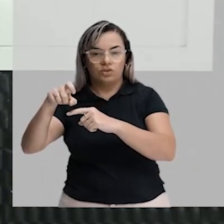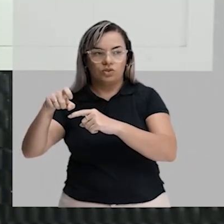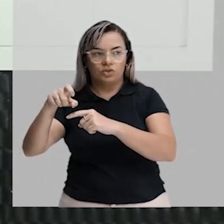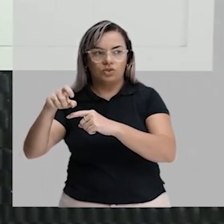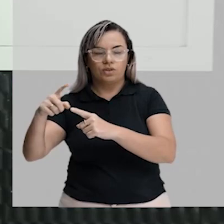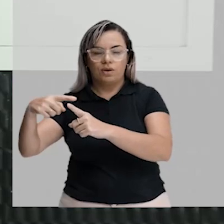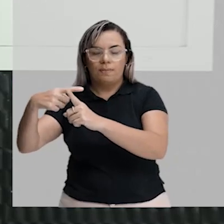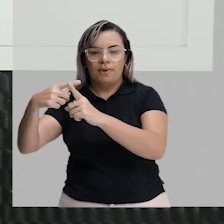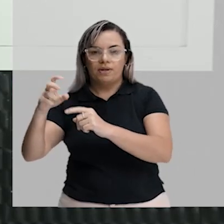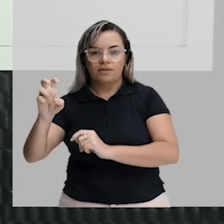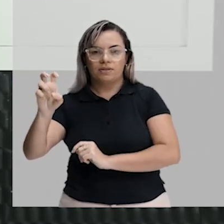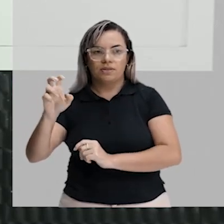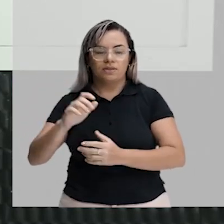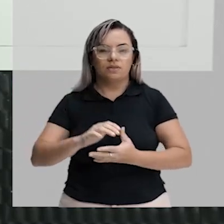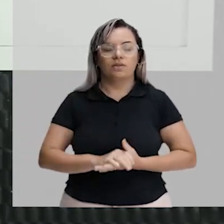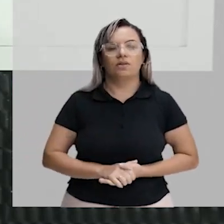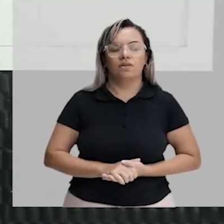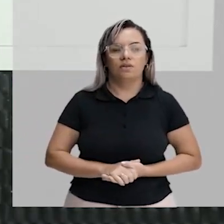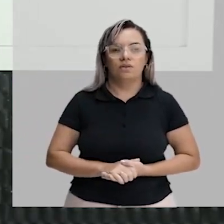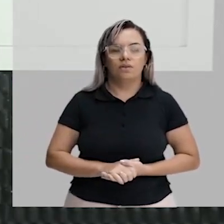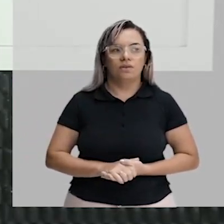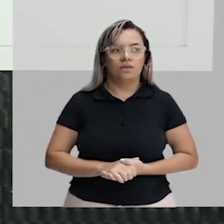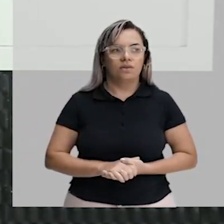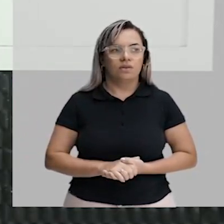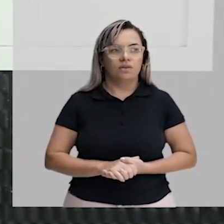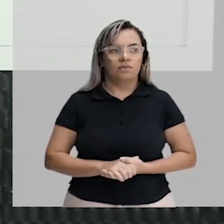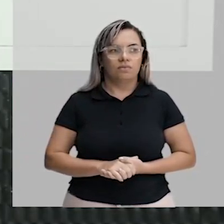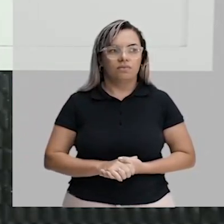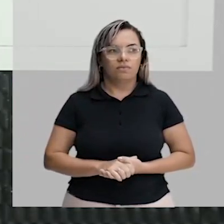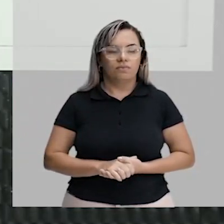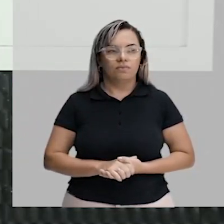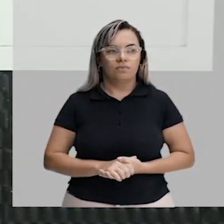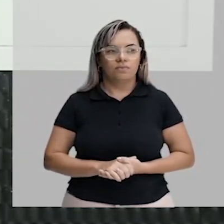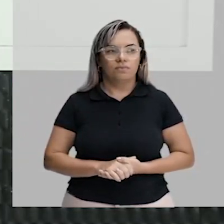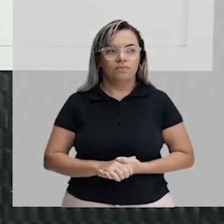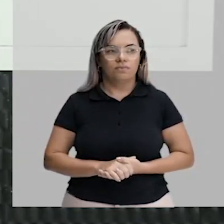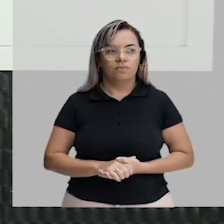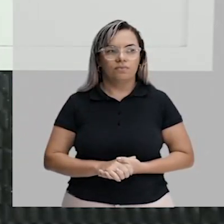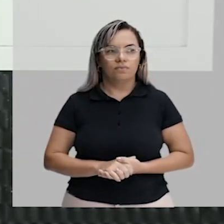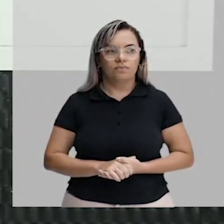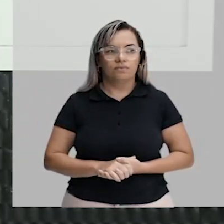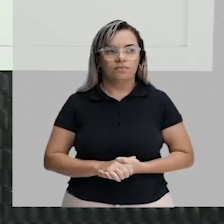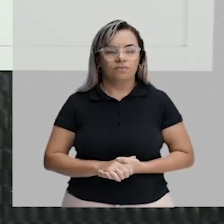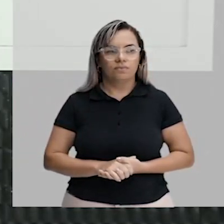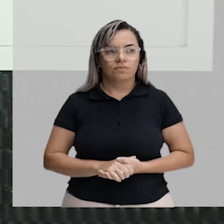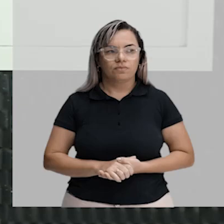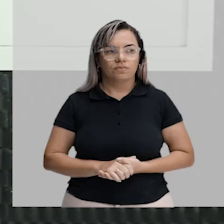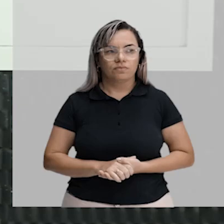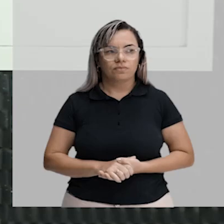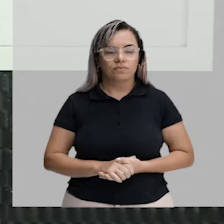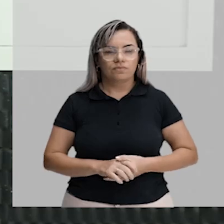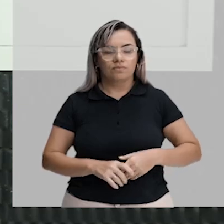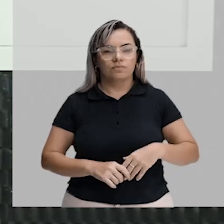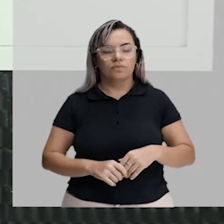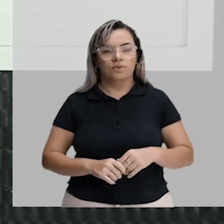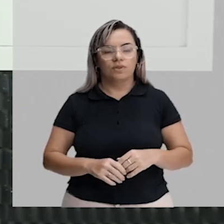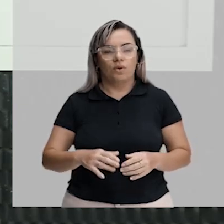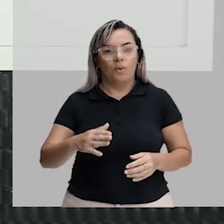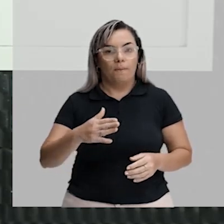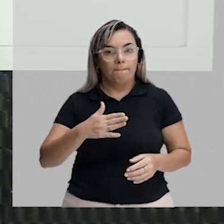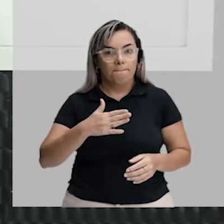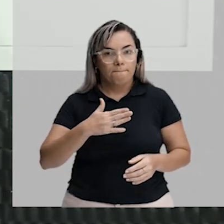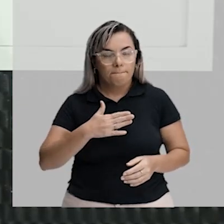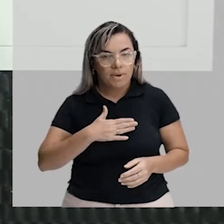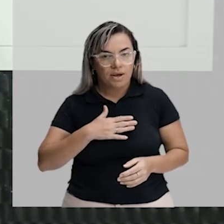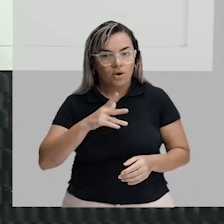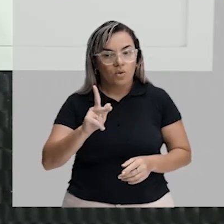Então, o meu k da definição vai ser 2, para x igual a 2. Certo? Então, turma,